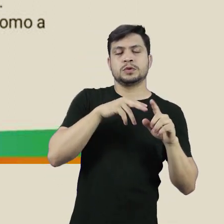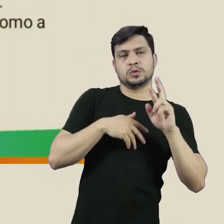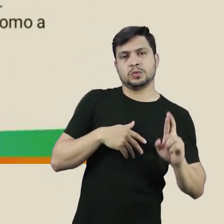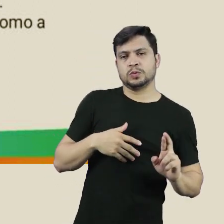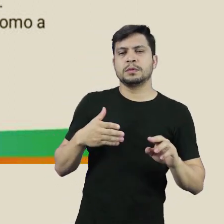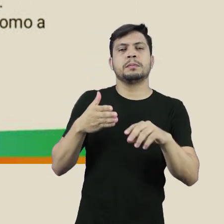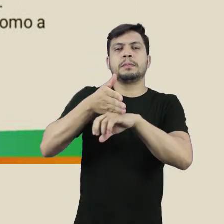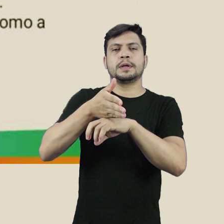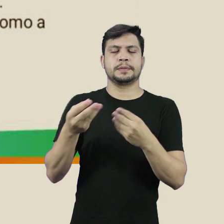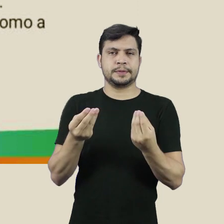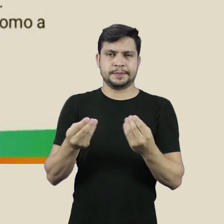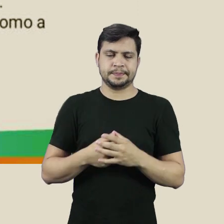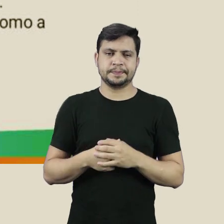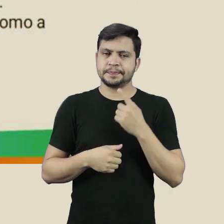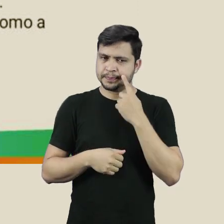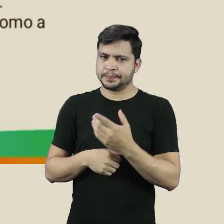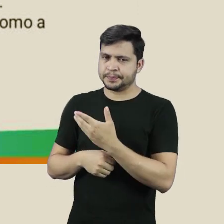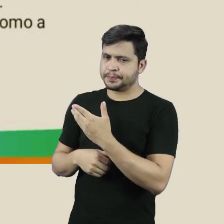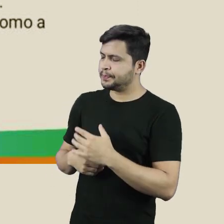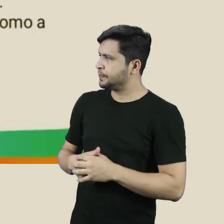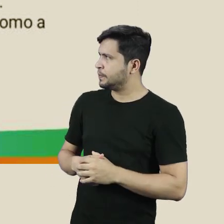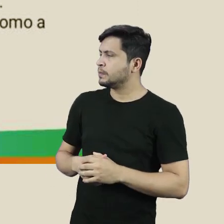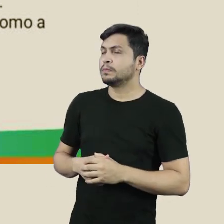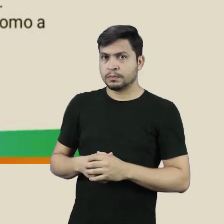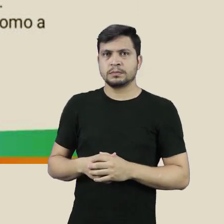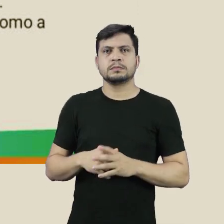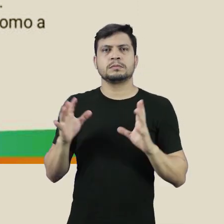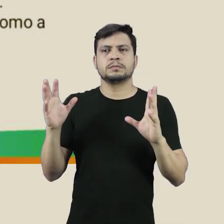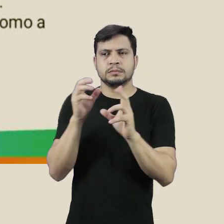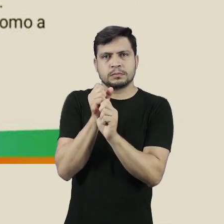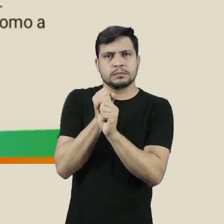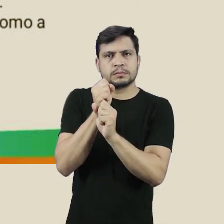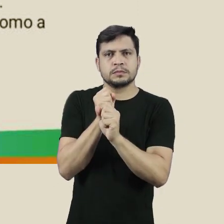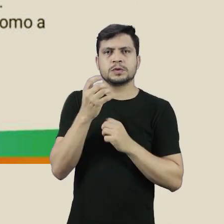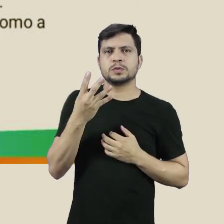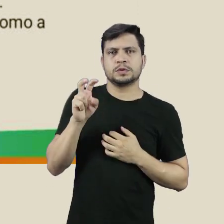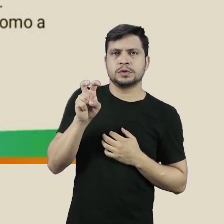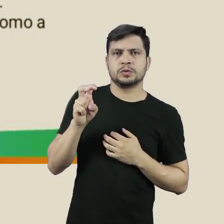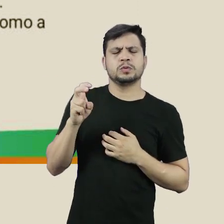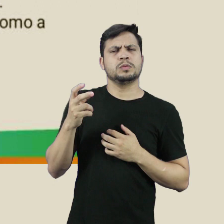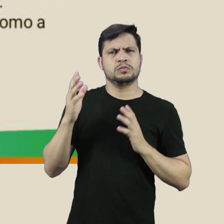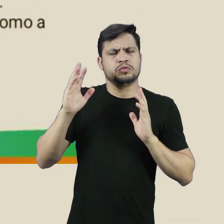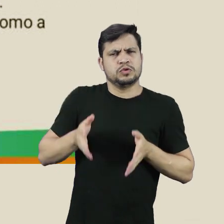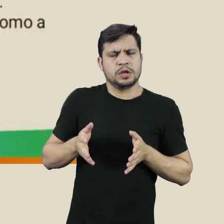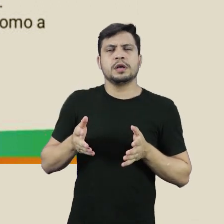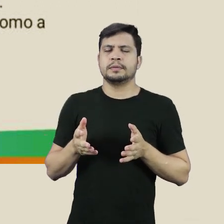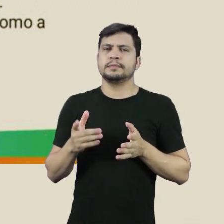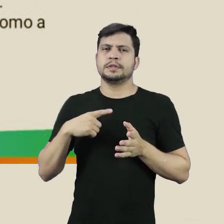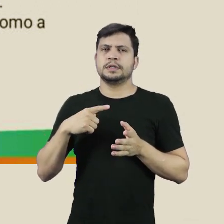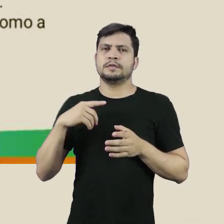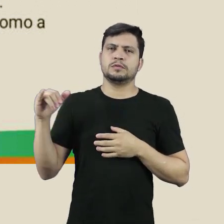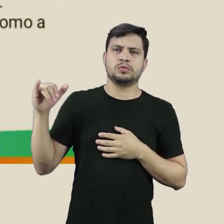Acompanhe a leitura. Os 45 anos que vão do lançamento das bombas atômicas até o fim da União Soviética não foram um